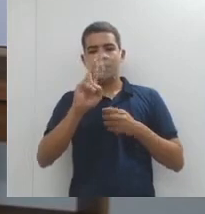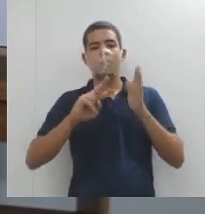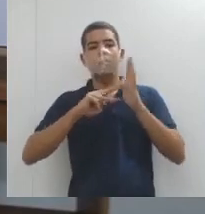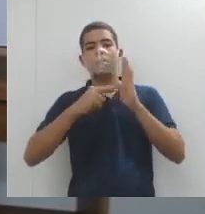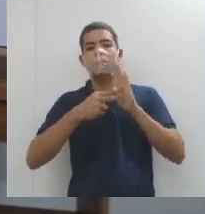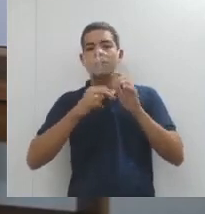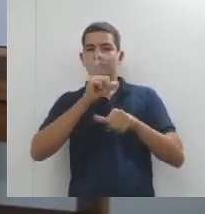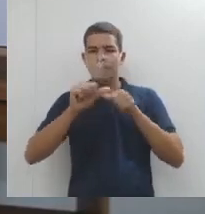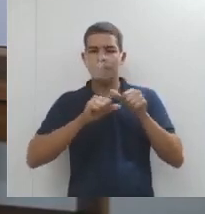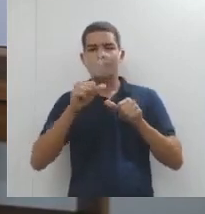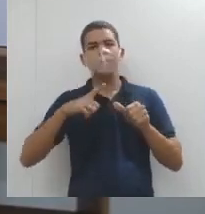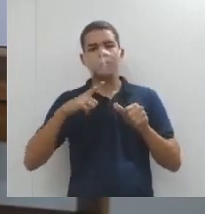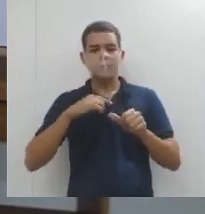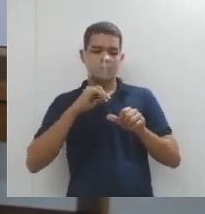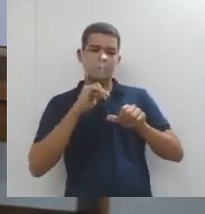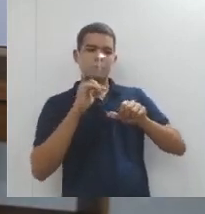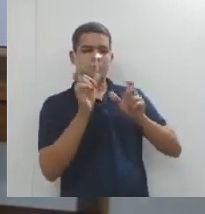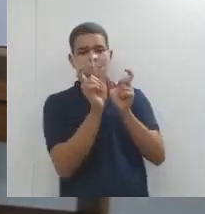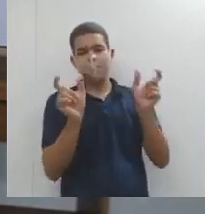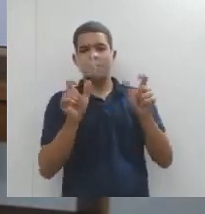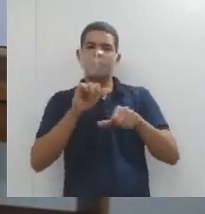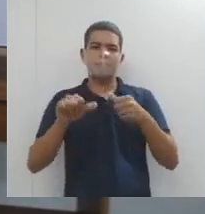a transitividade. E aí eu chamo a atenção